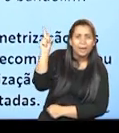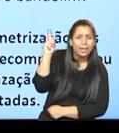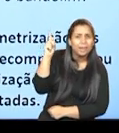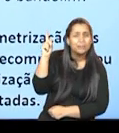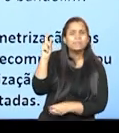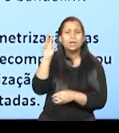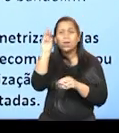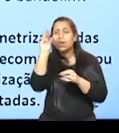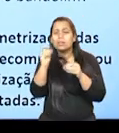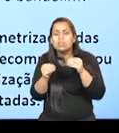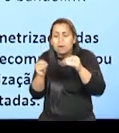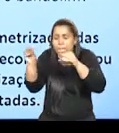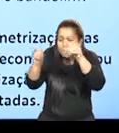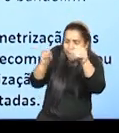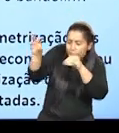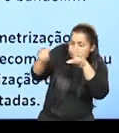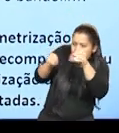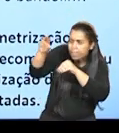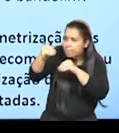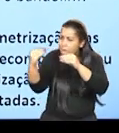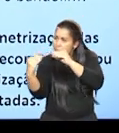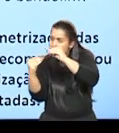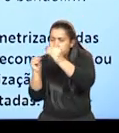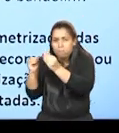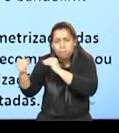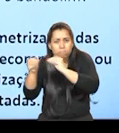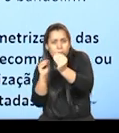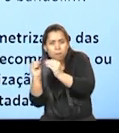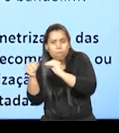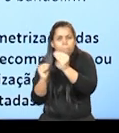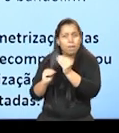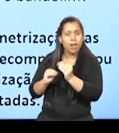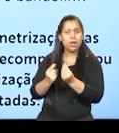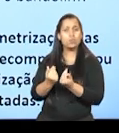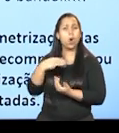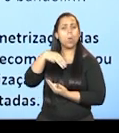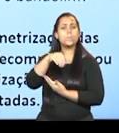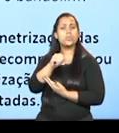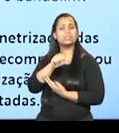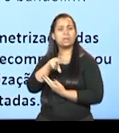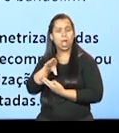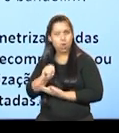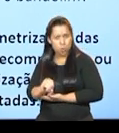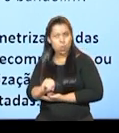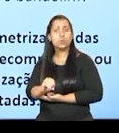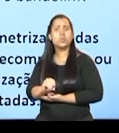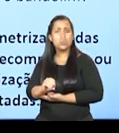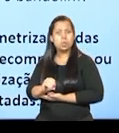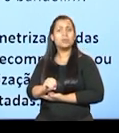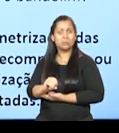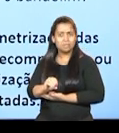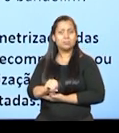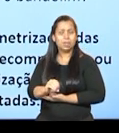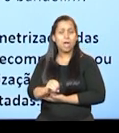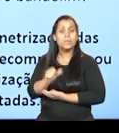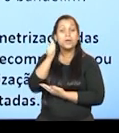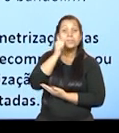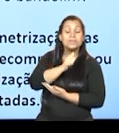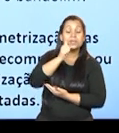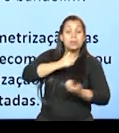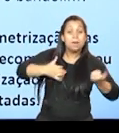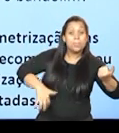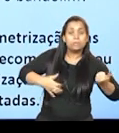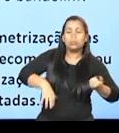Picasso encaixou vários pedacinhos, como se fosse um mosaico? Formando e deformando a menina com o